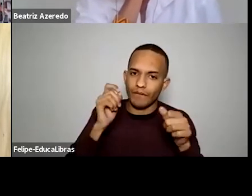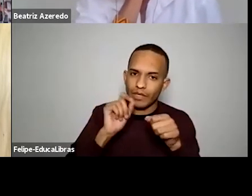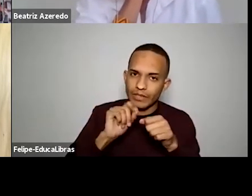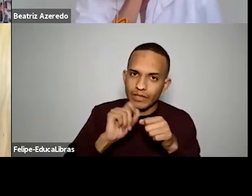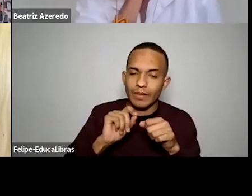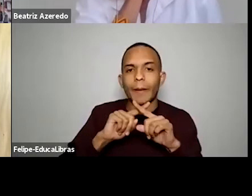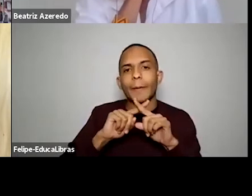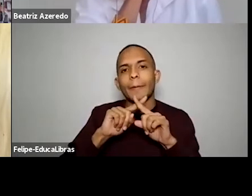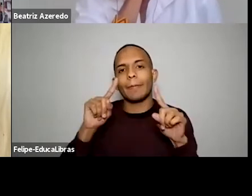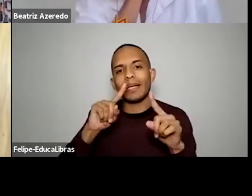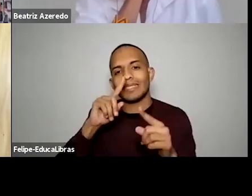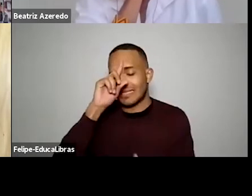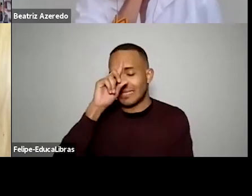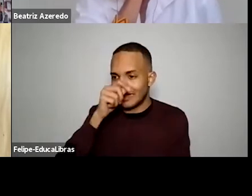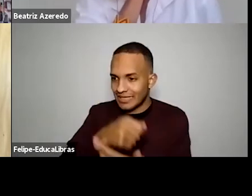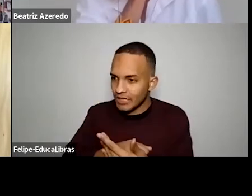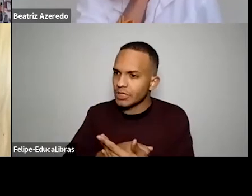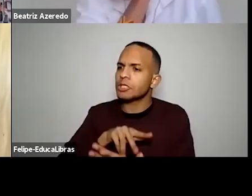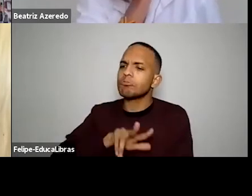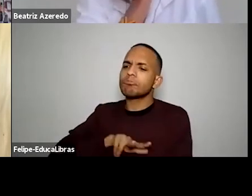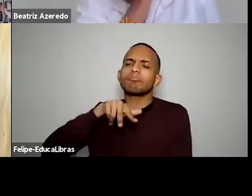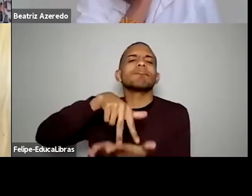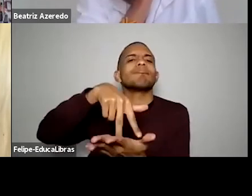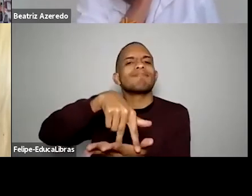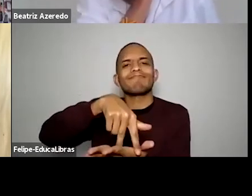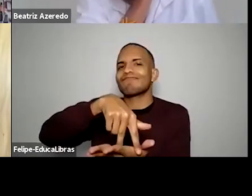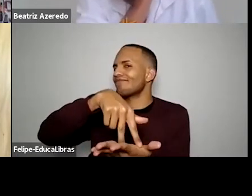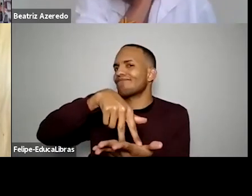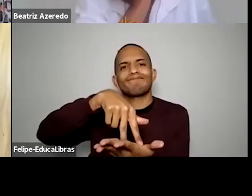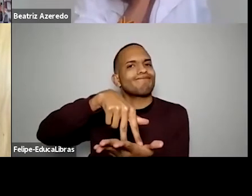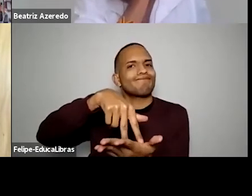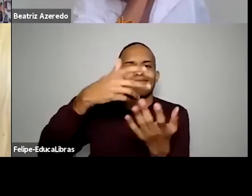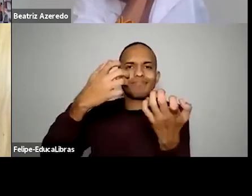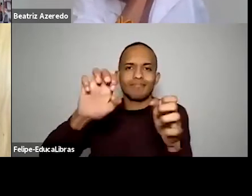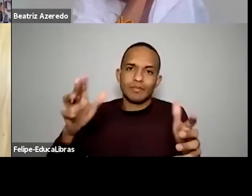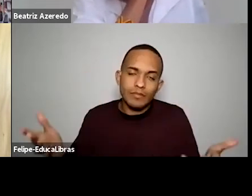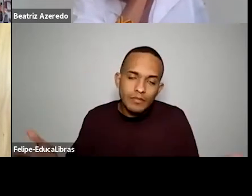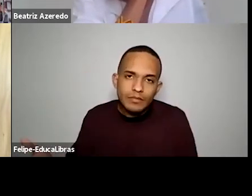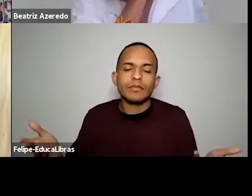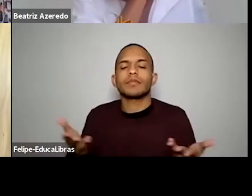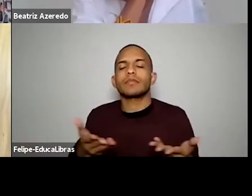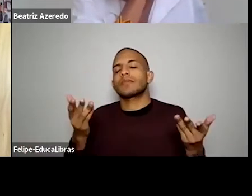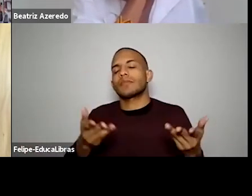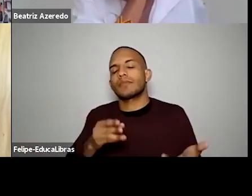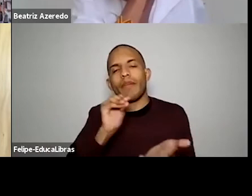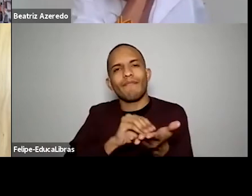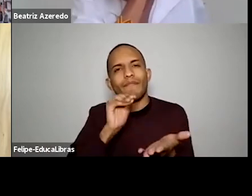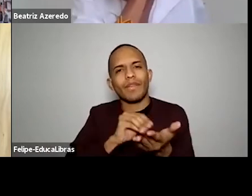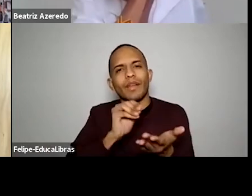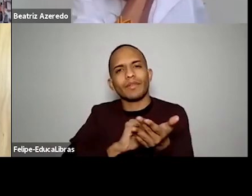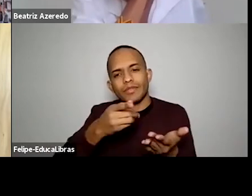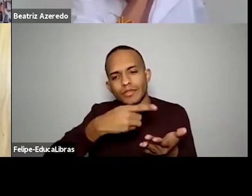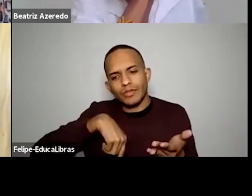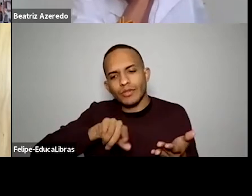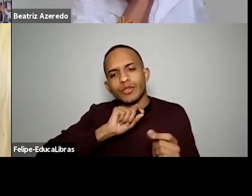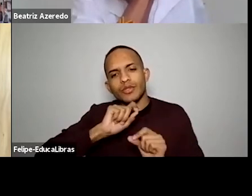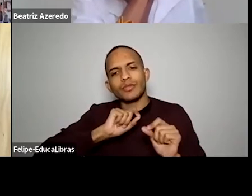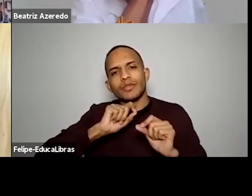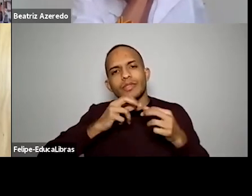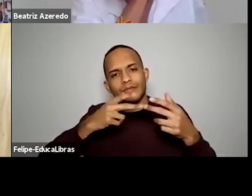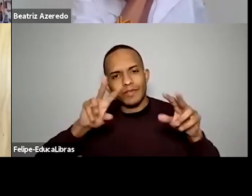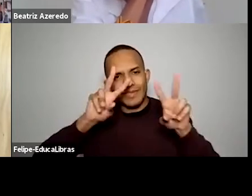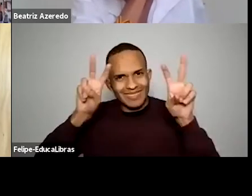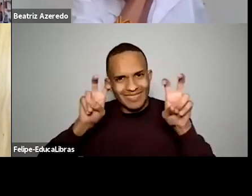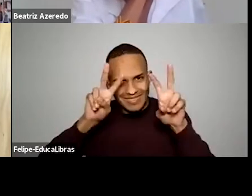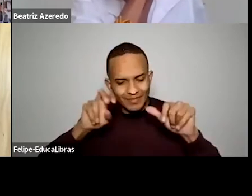de tomar ação, botar a cara para bater, não colocam. Eu acho que é isso que falta, acho que a gente trabalhar nessas narrativas